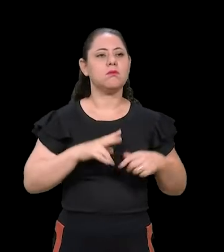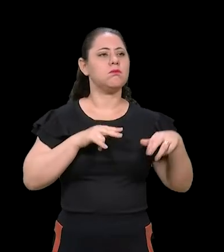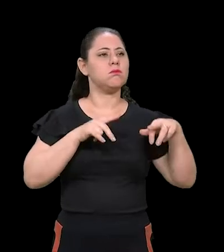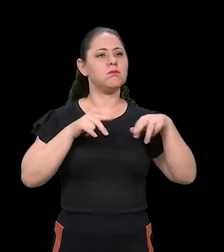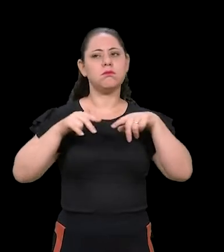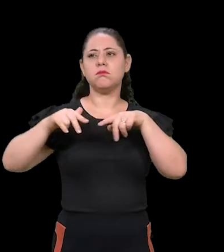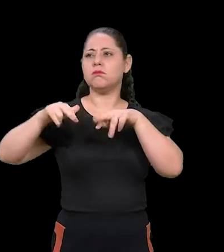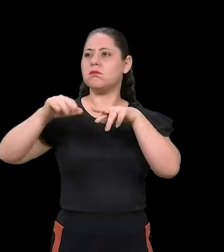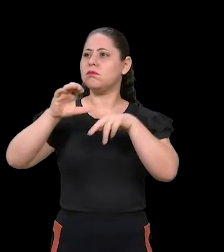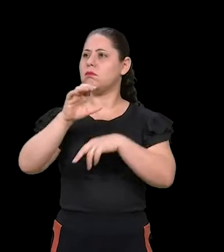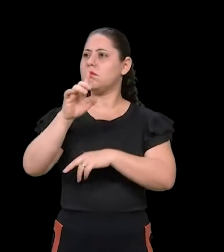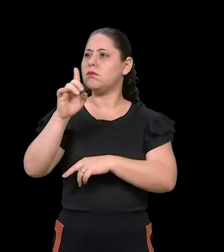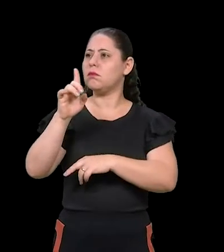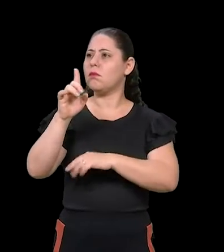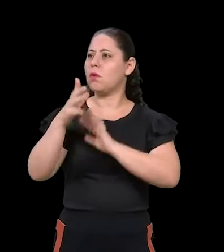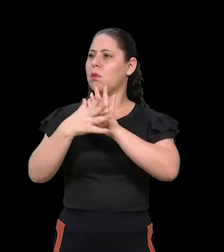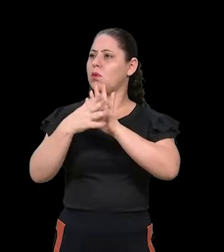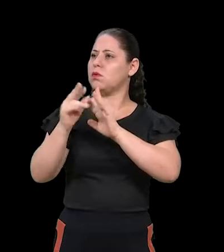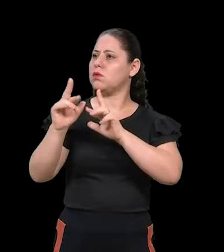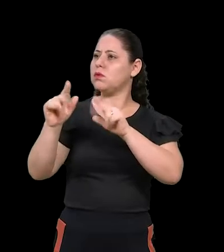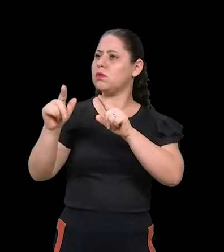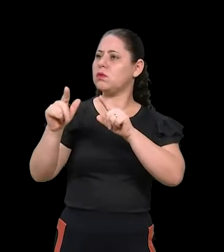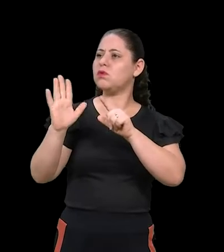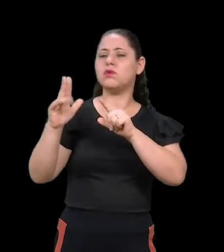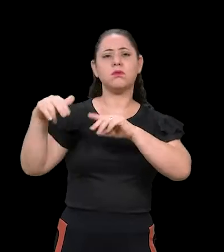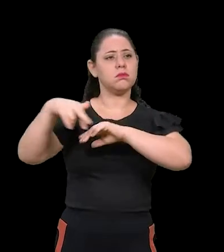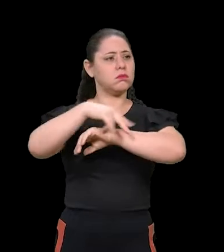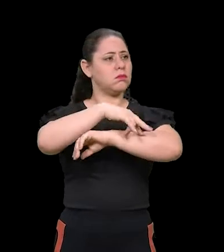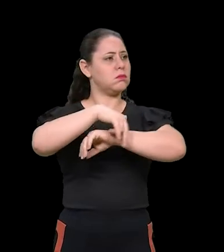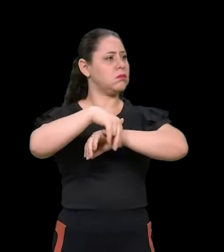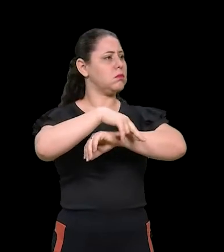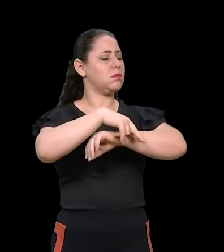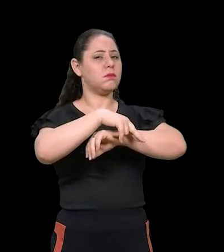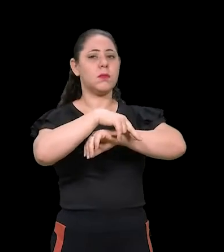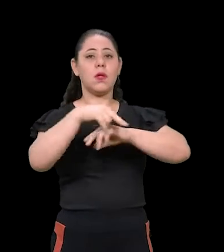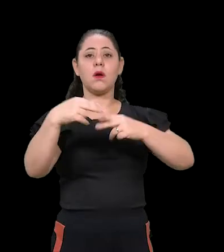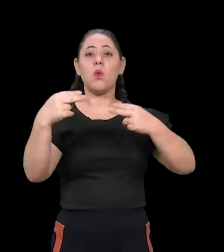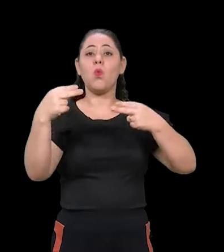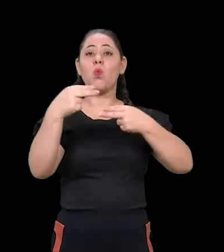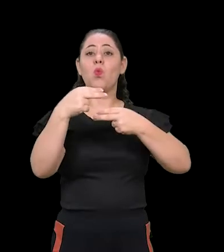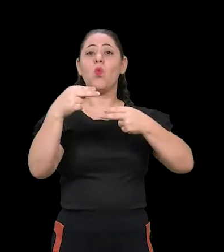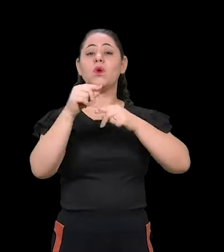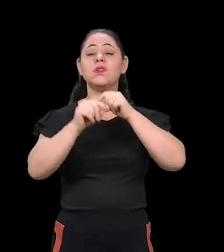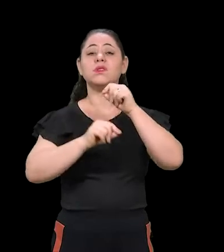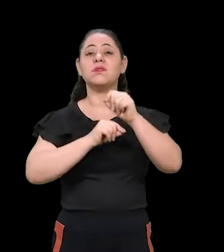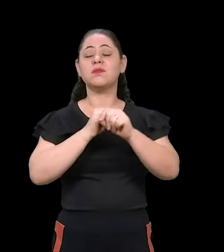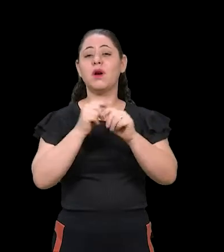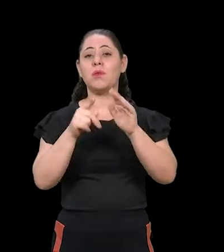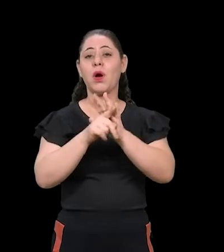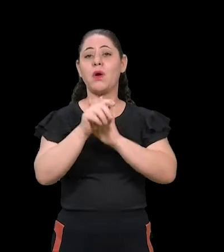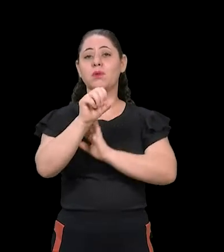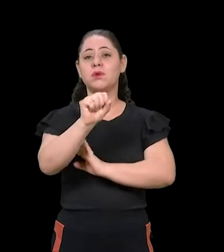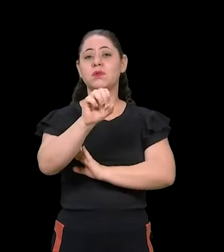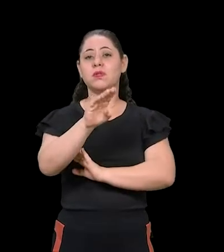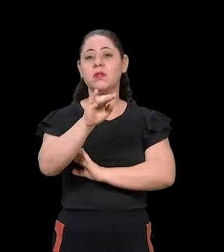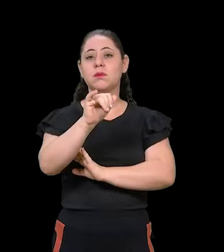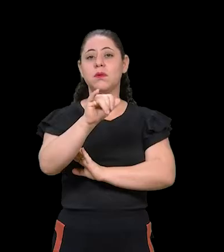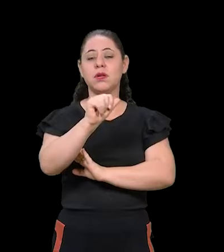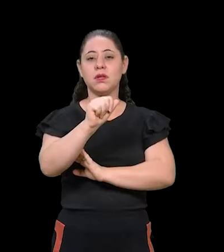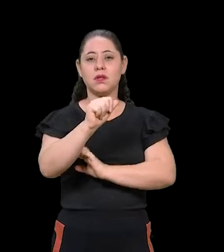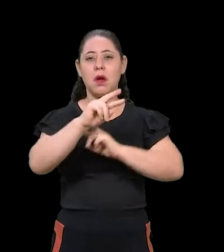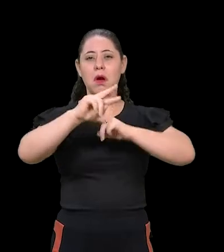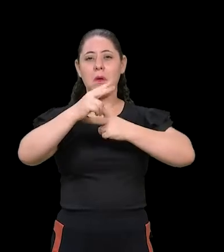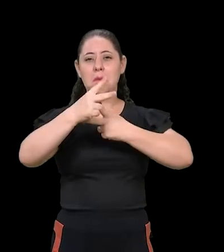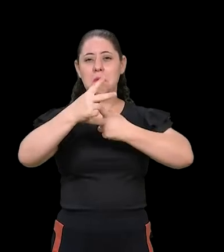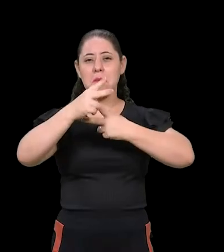modelo diferente. Eu já andava na rua muito pelo Sebrae, né? Mas quando você vai com o Sebrae, você levava uma história lá dentro